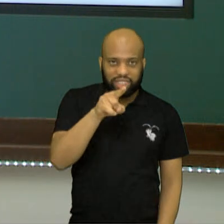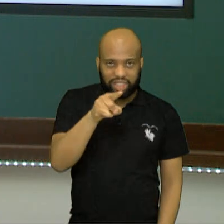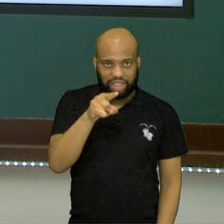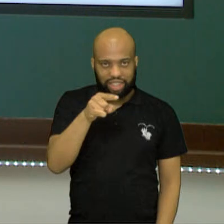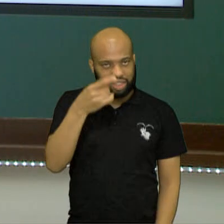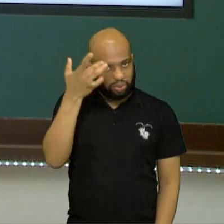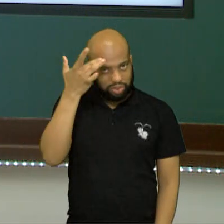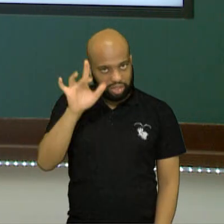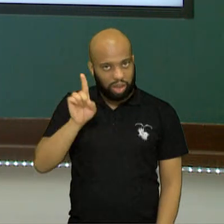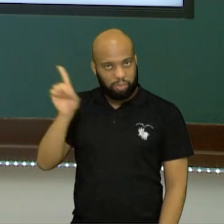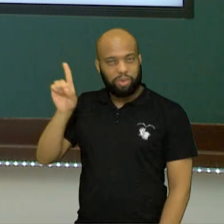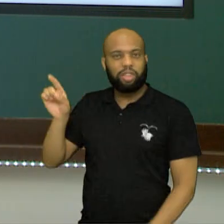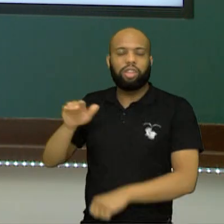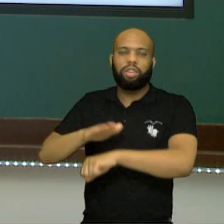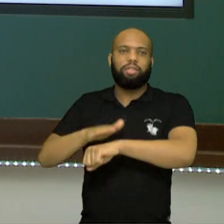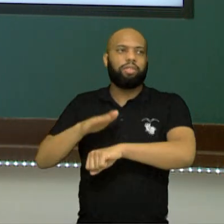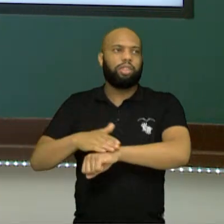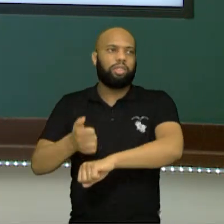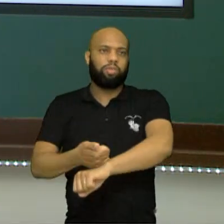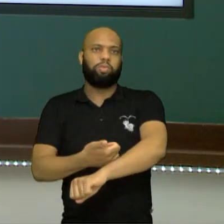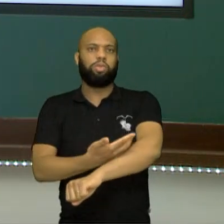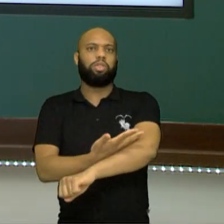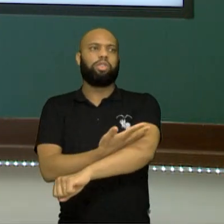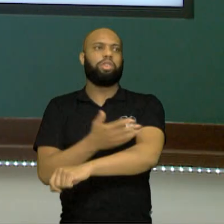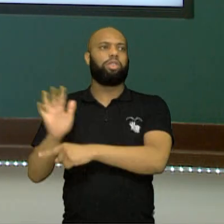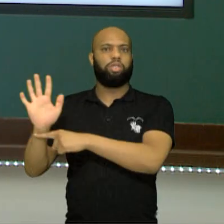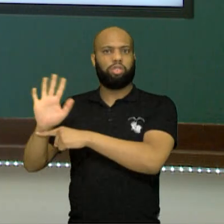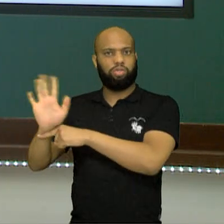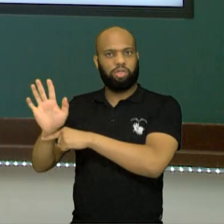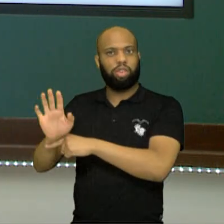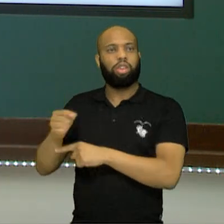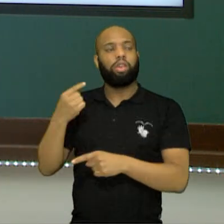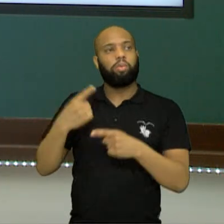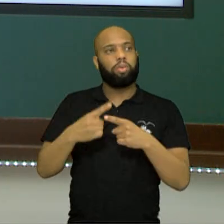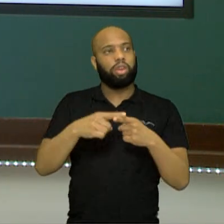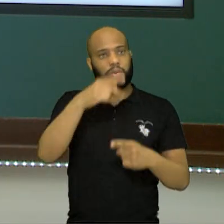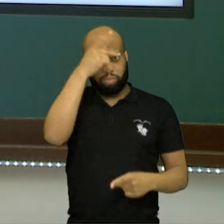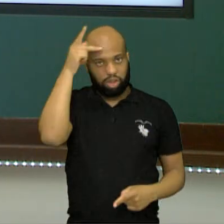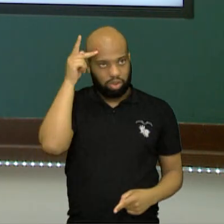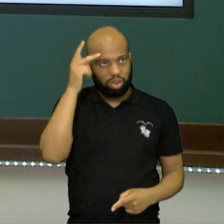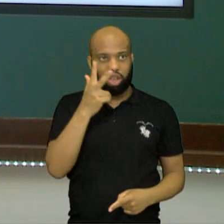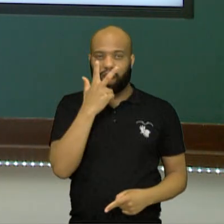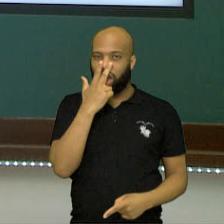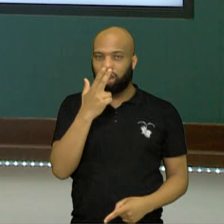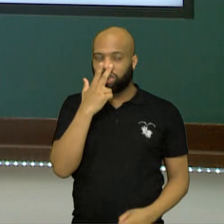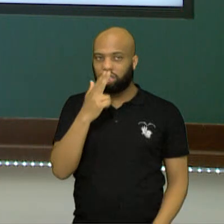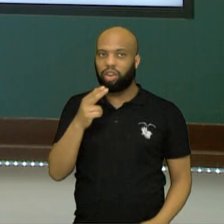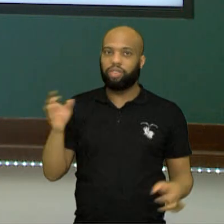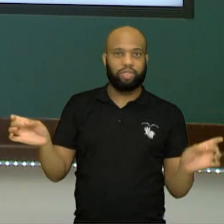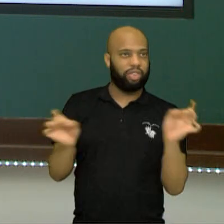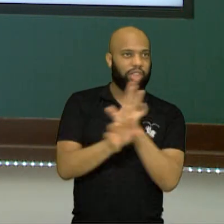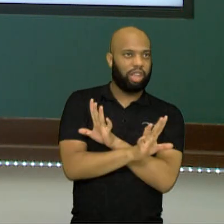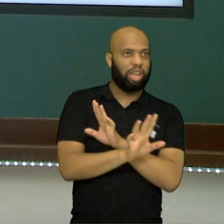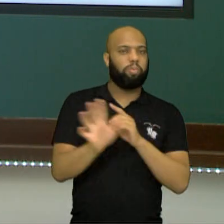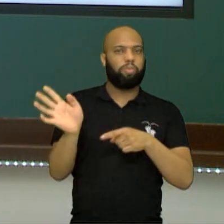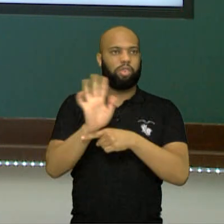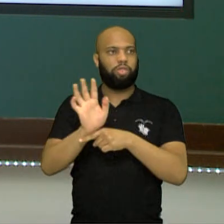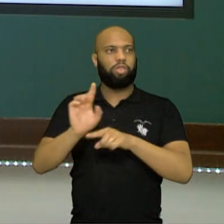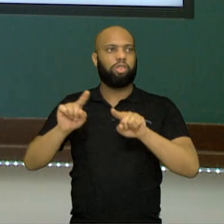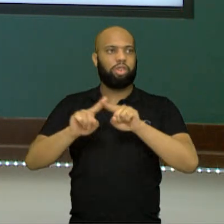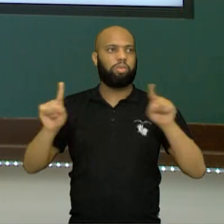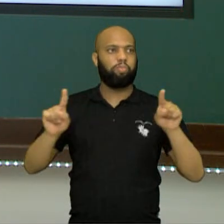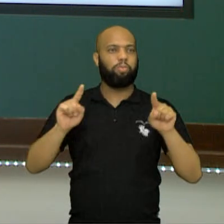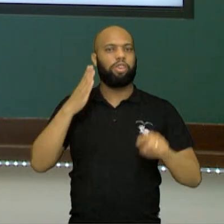muito emocionante do final de um dos filmes e muitas pessoas pensavam que a franquia Fast and Furious iria acabar, mas quando o filme